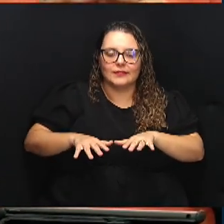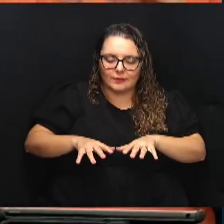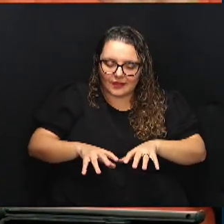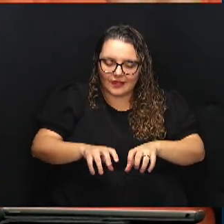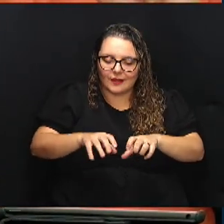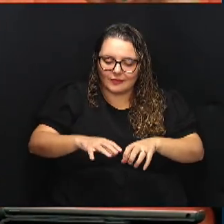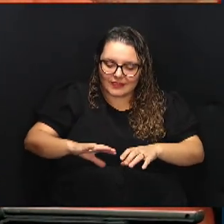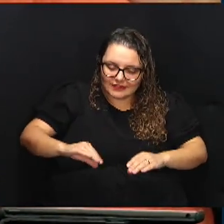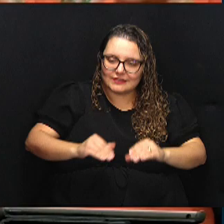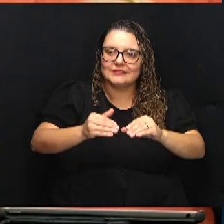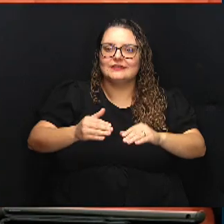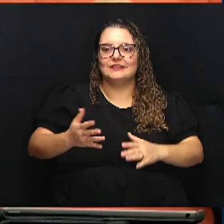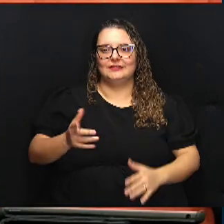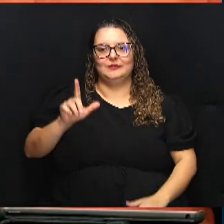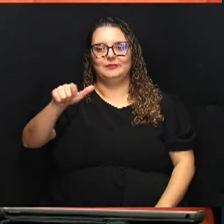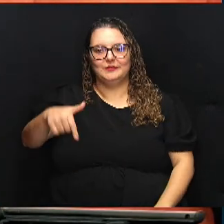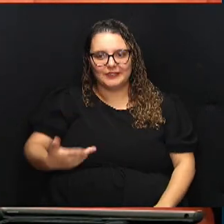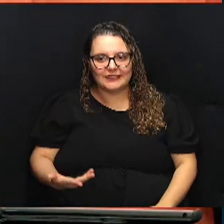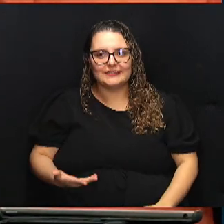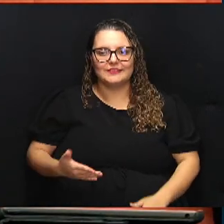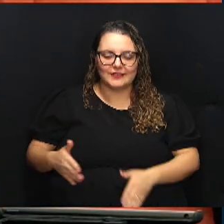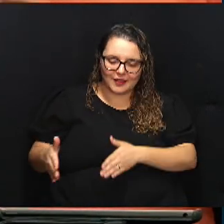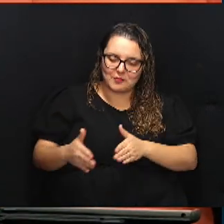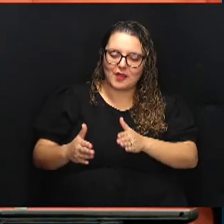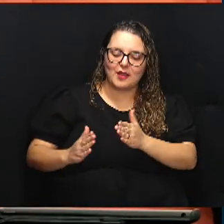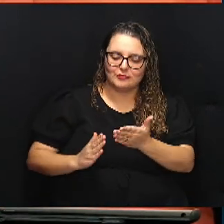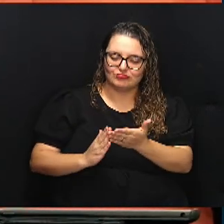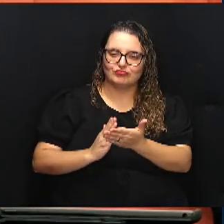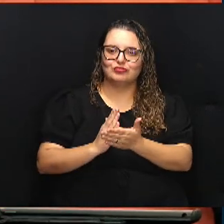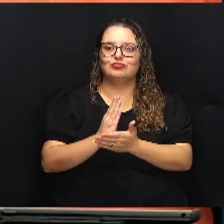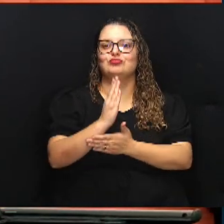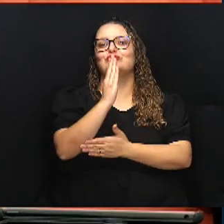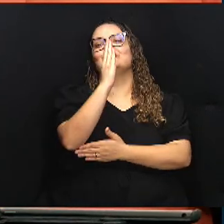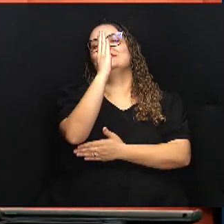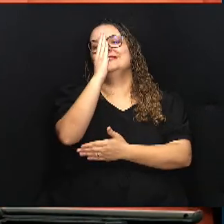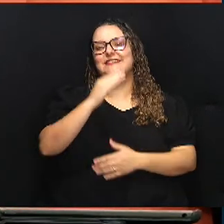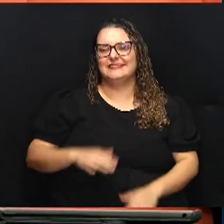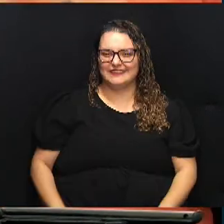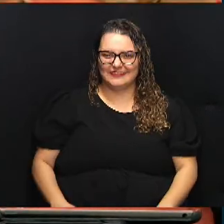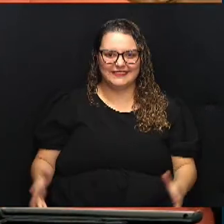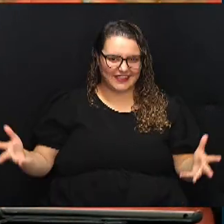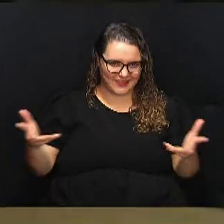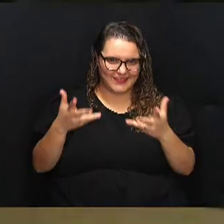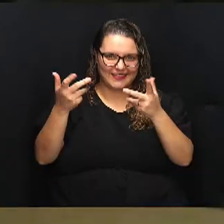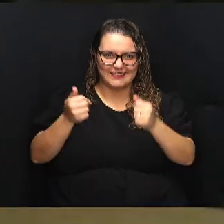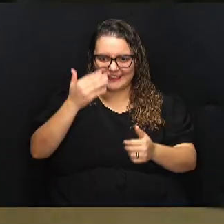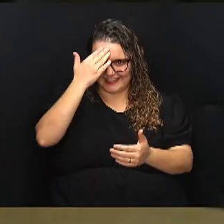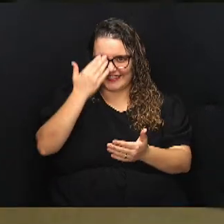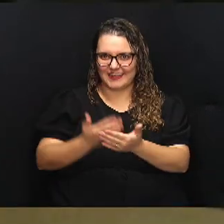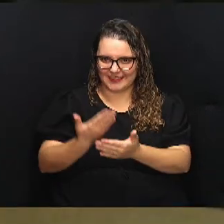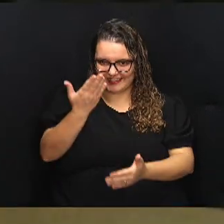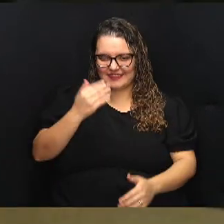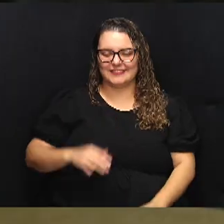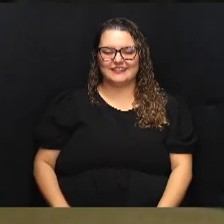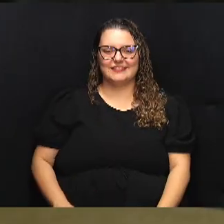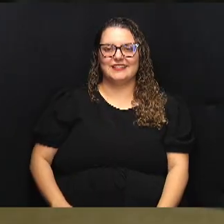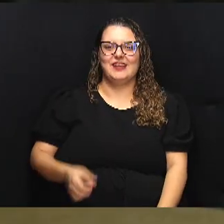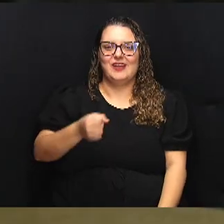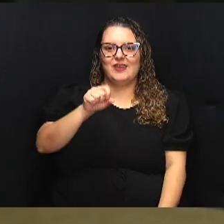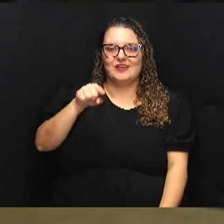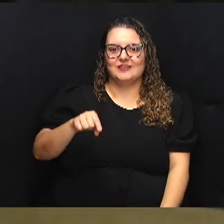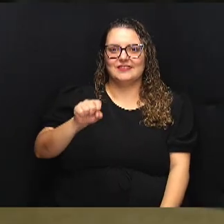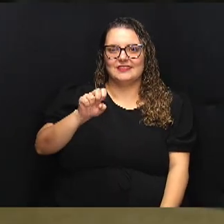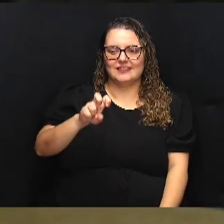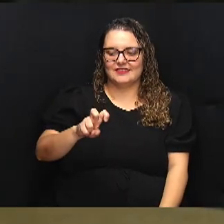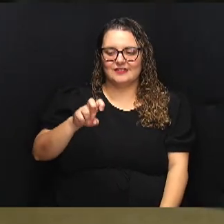para o asfalto, aí depois pega uma pista e tchum, e decola um voo maravilhoso, acredito em você. Vamos lá,